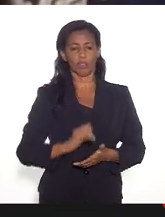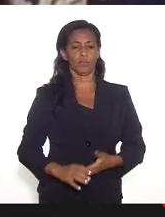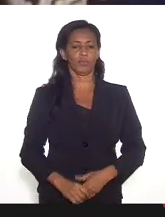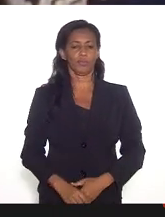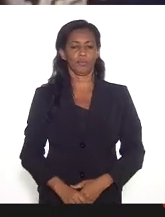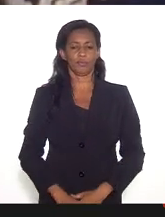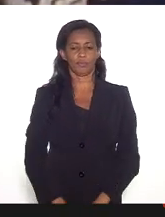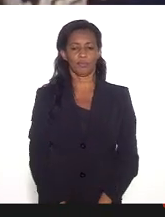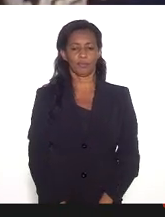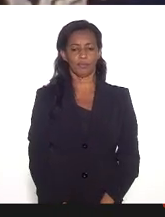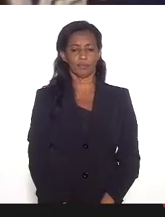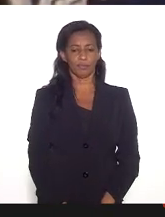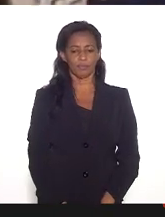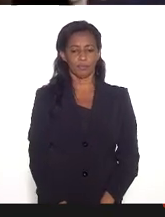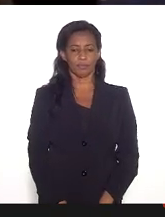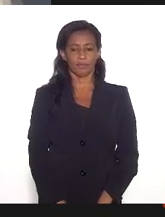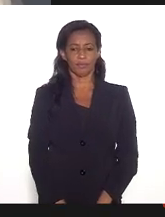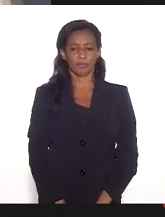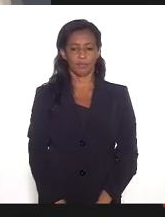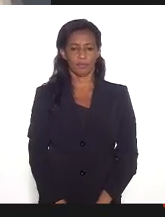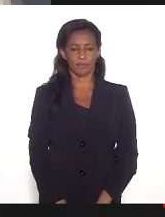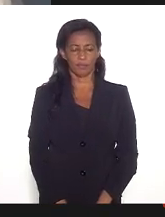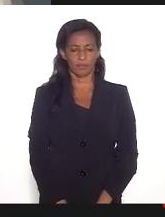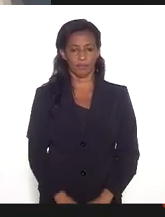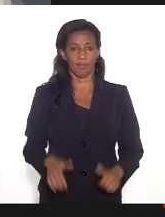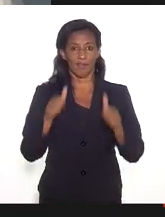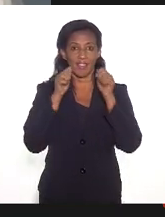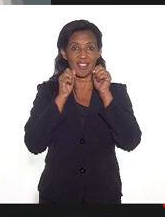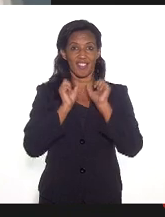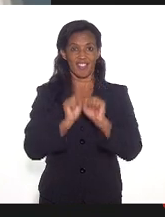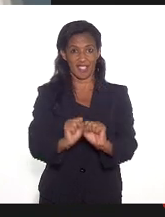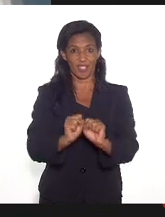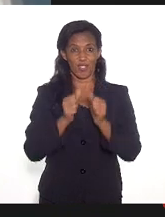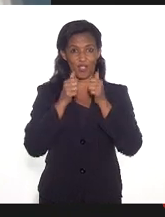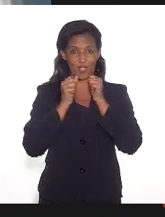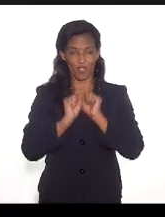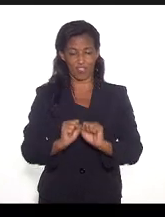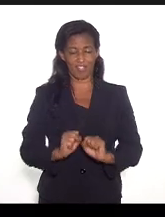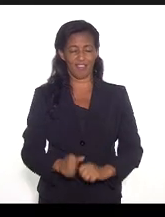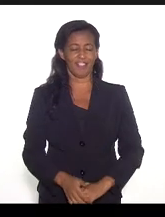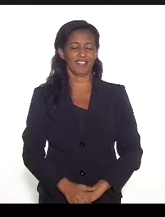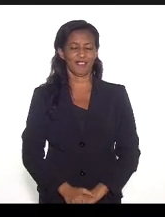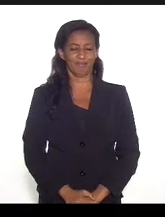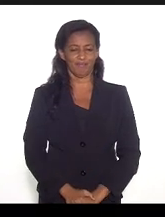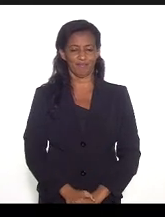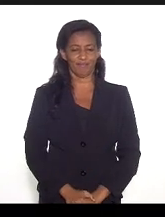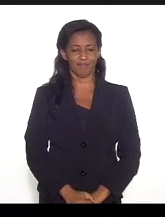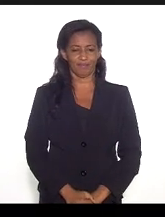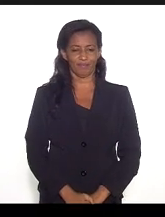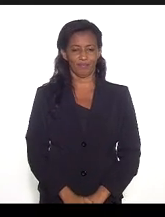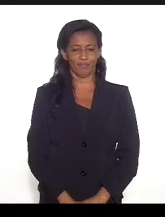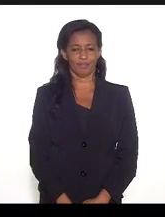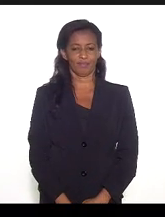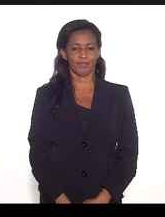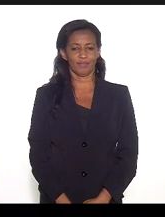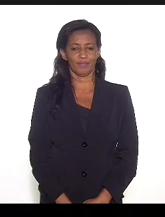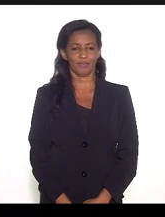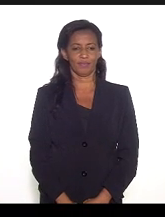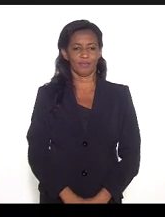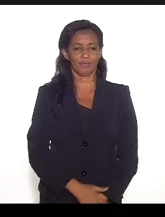né? É assessora, doutora Magda, assessora. Assessora Magda. Tá?